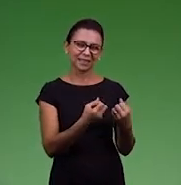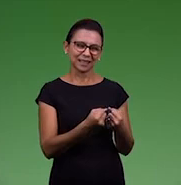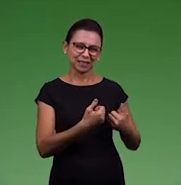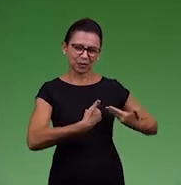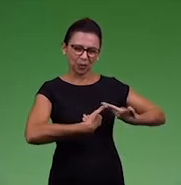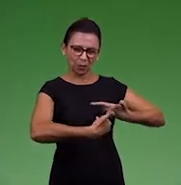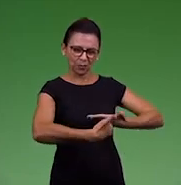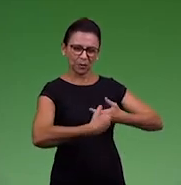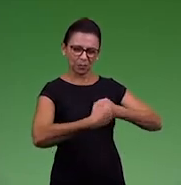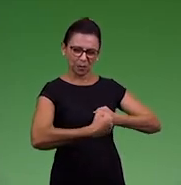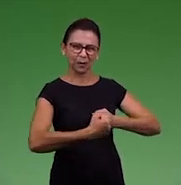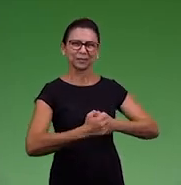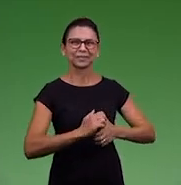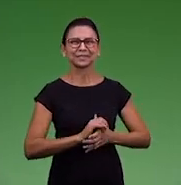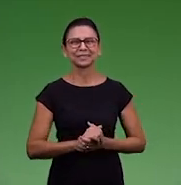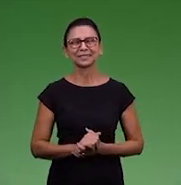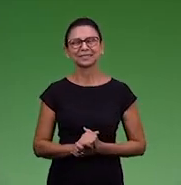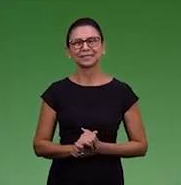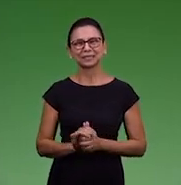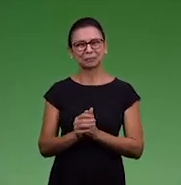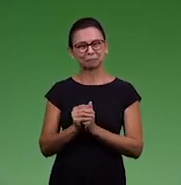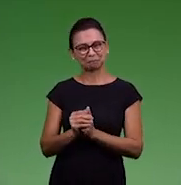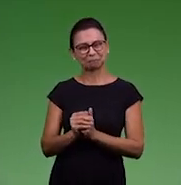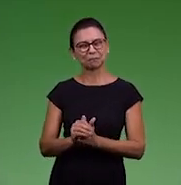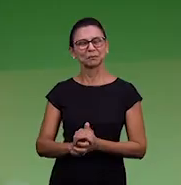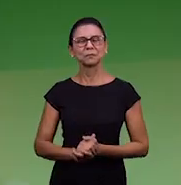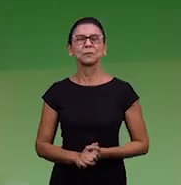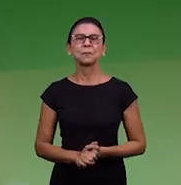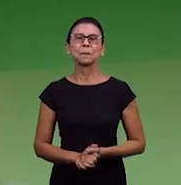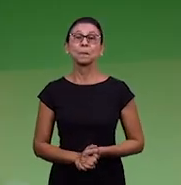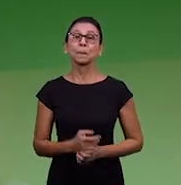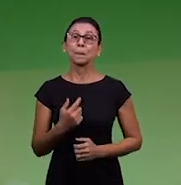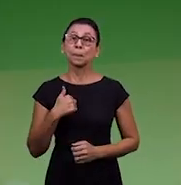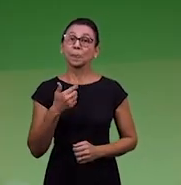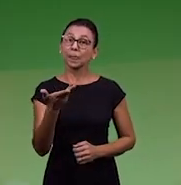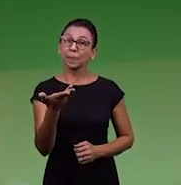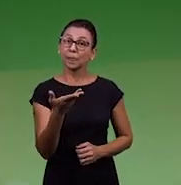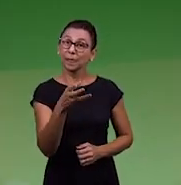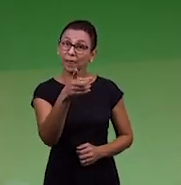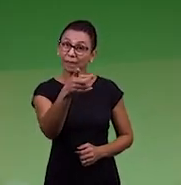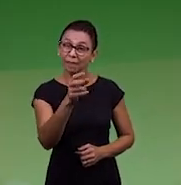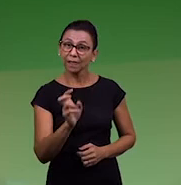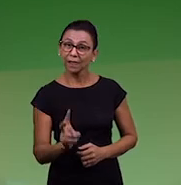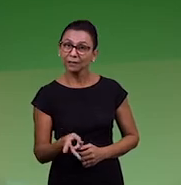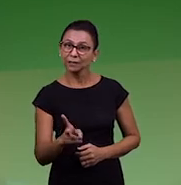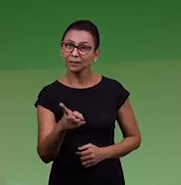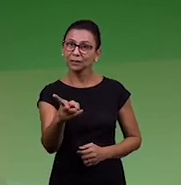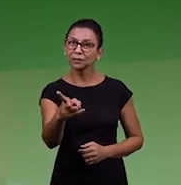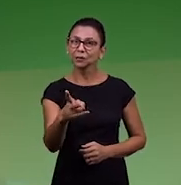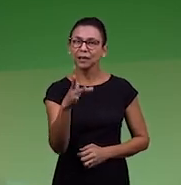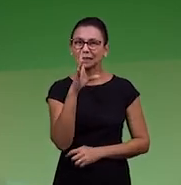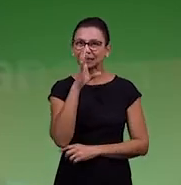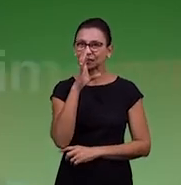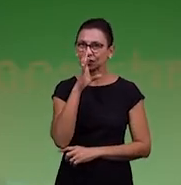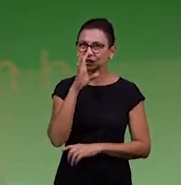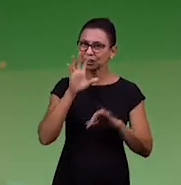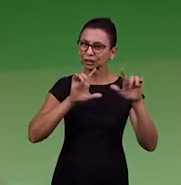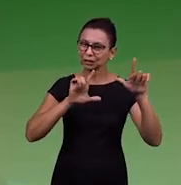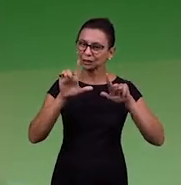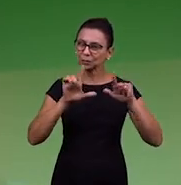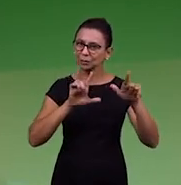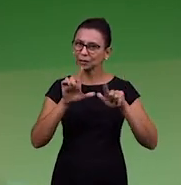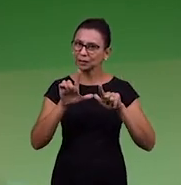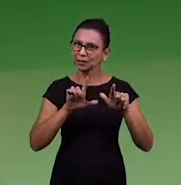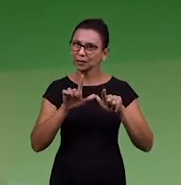precisar, estamos à disposição. Amém. E eu quero convidar você a continuar acompanhando esse programa, o